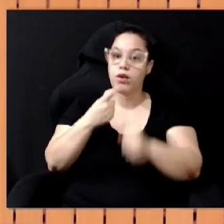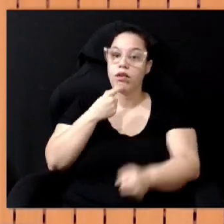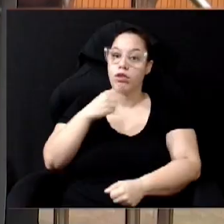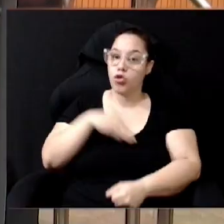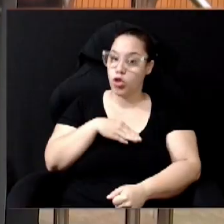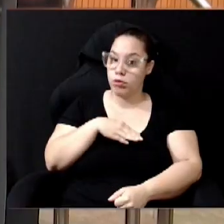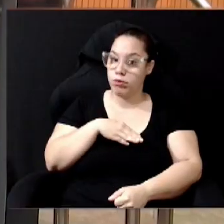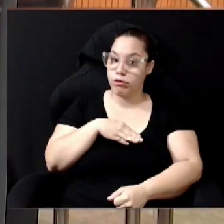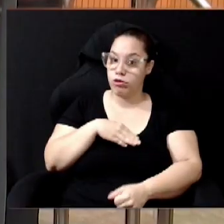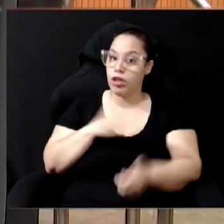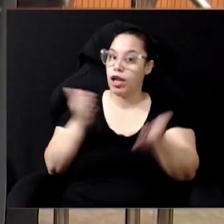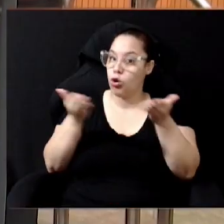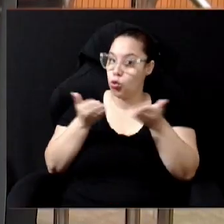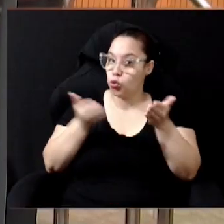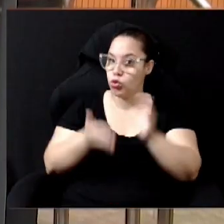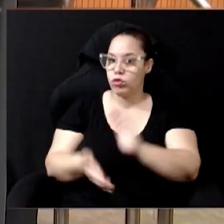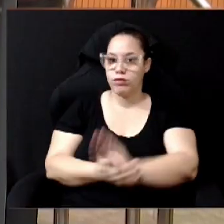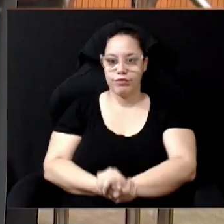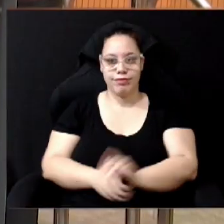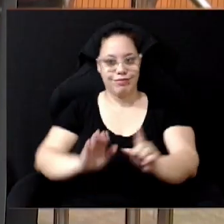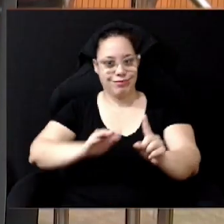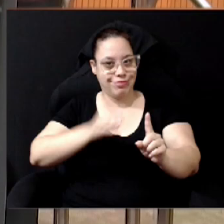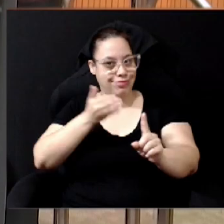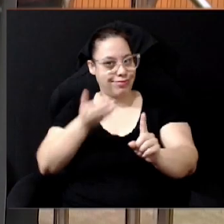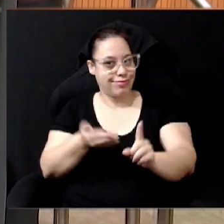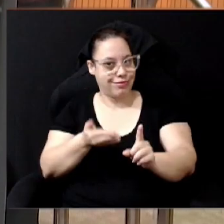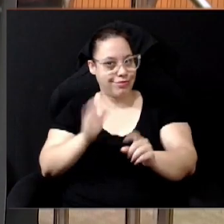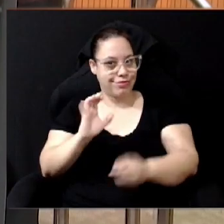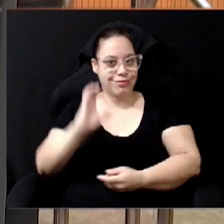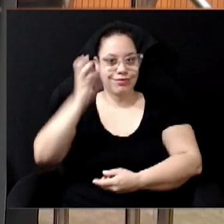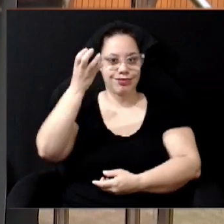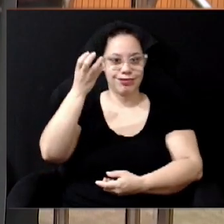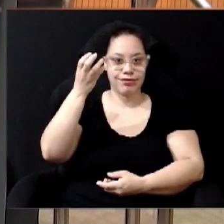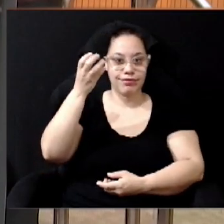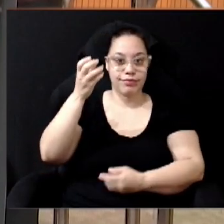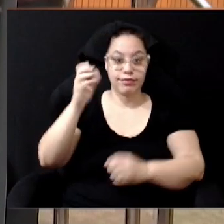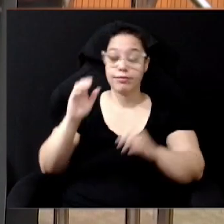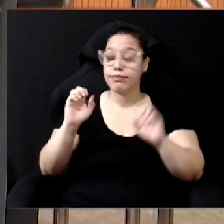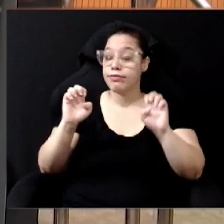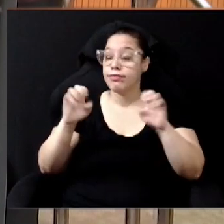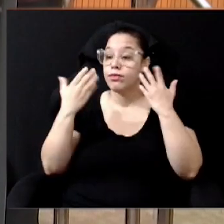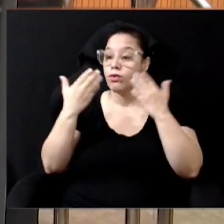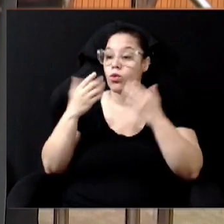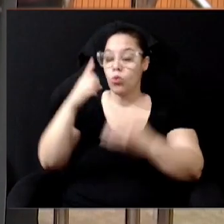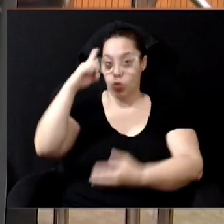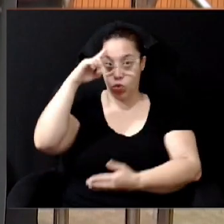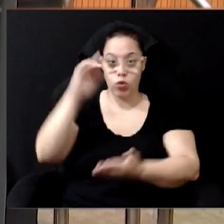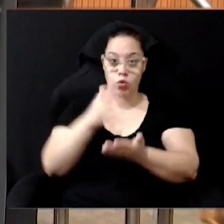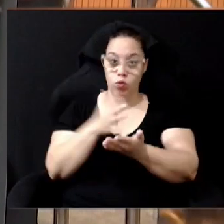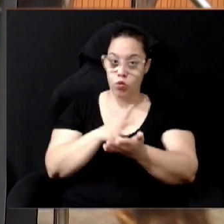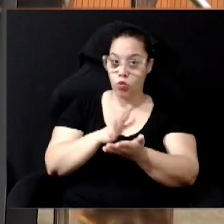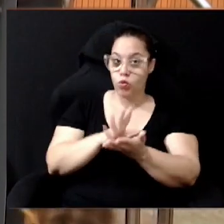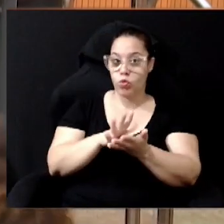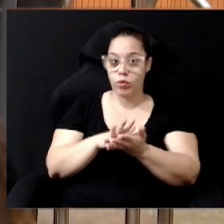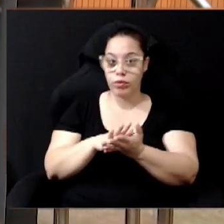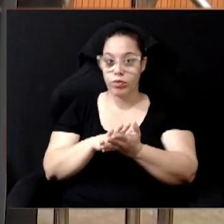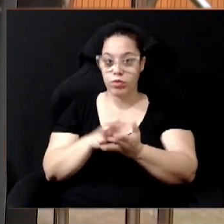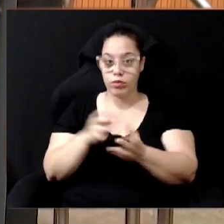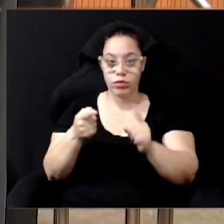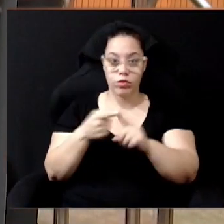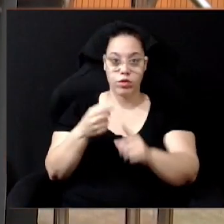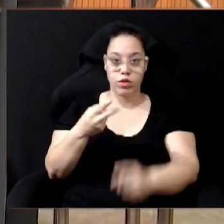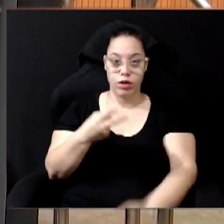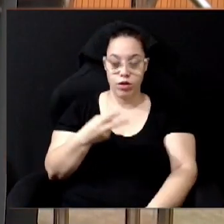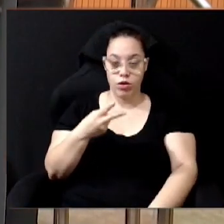ela é hoje. A solenidade foi realizada para celebrar o Dia do Samba, comemorado oficialmente em 2 de